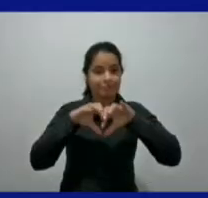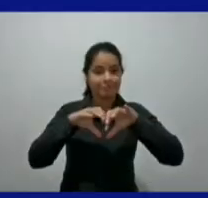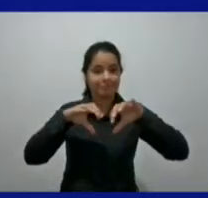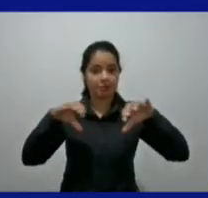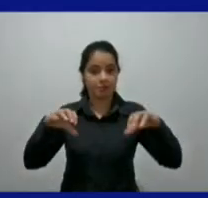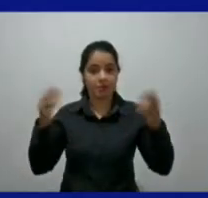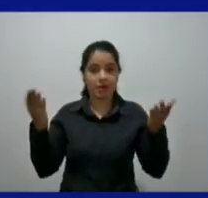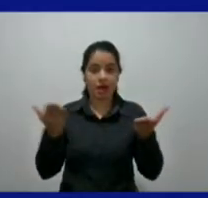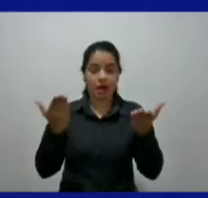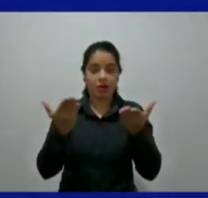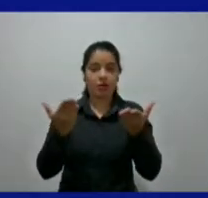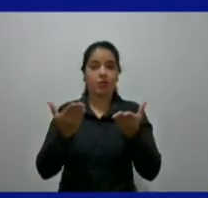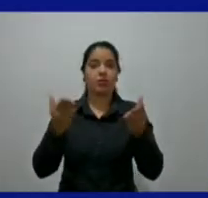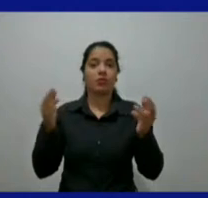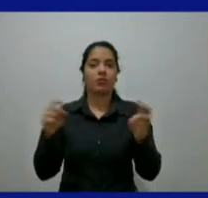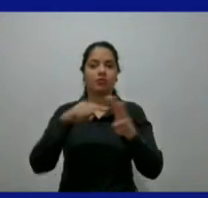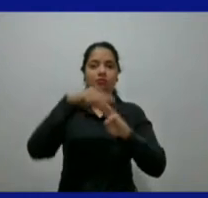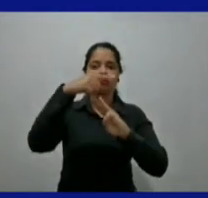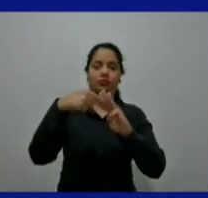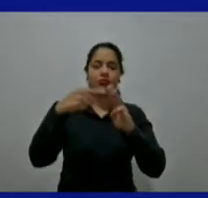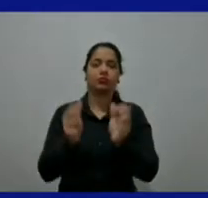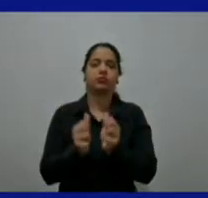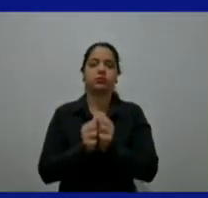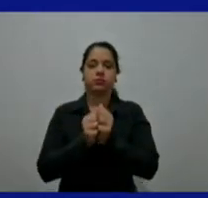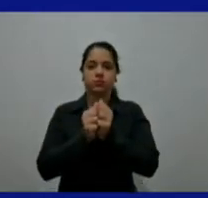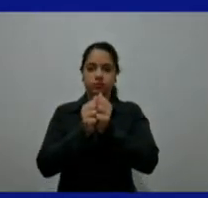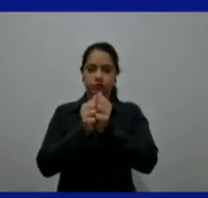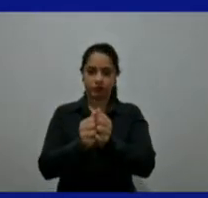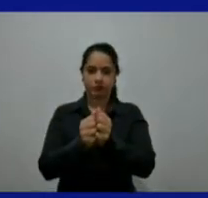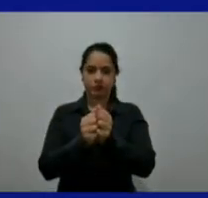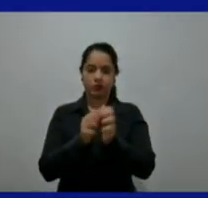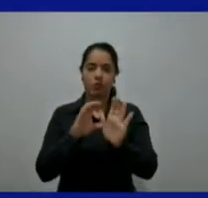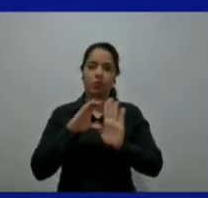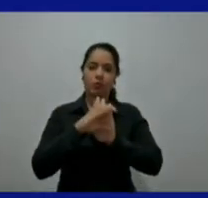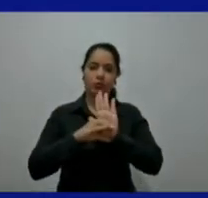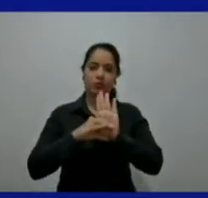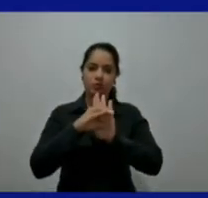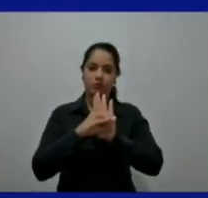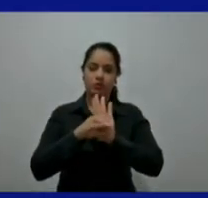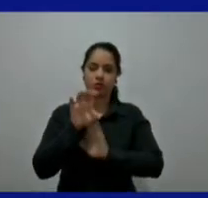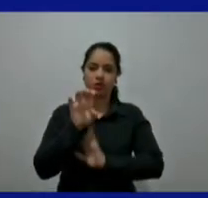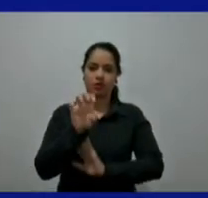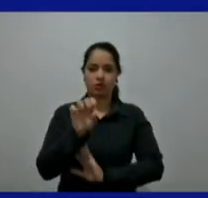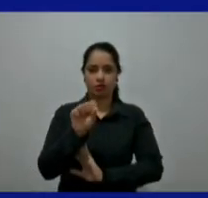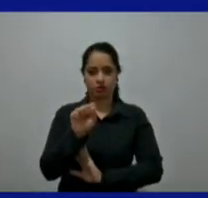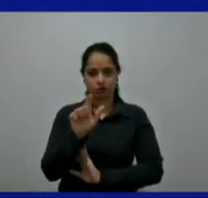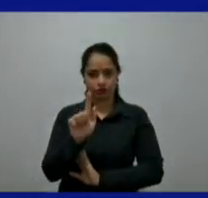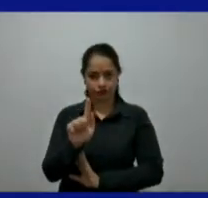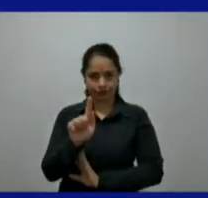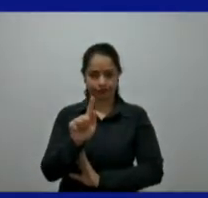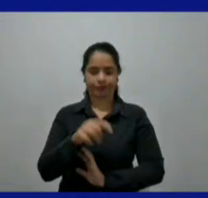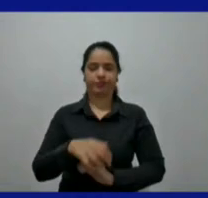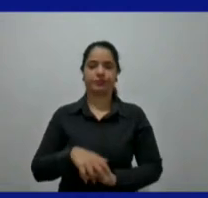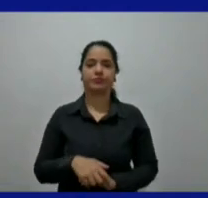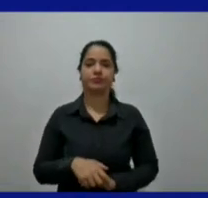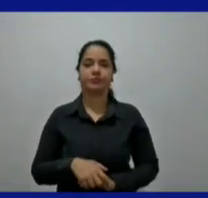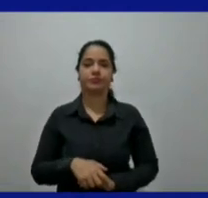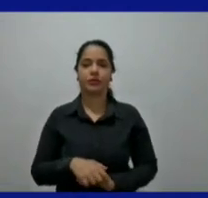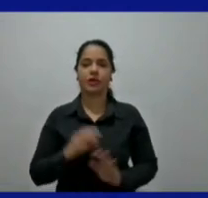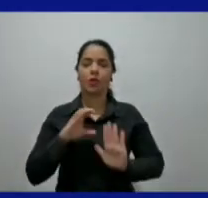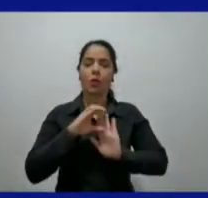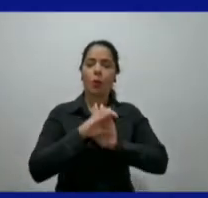forma integrada. Esse é o conceito de ESG. Mas que não para aí. Ele leva em conta